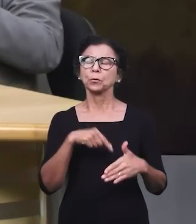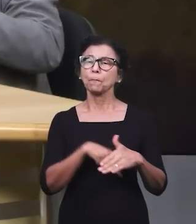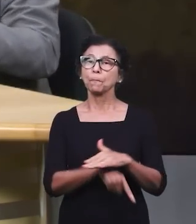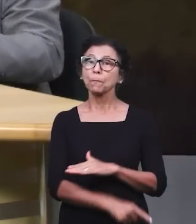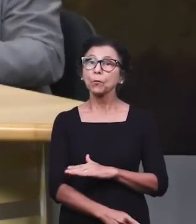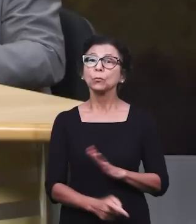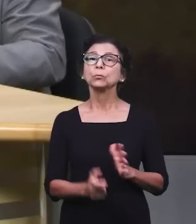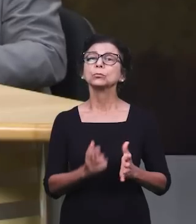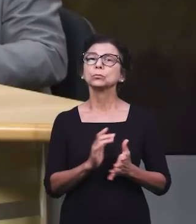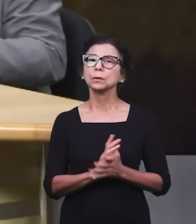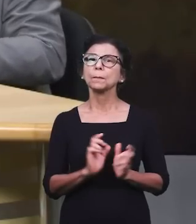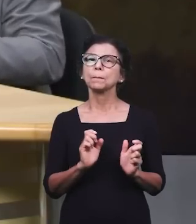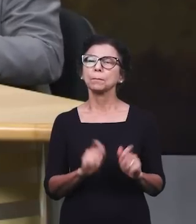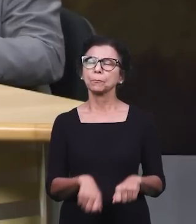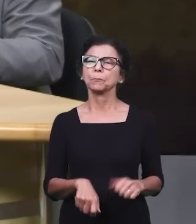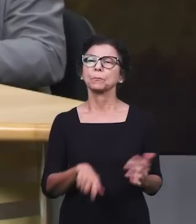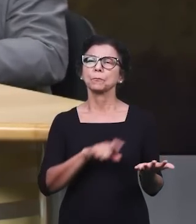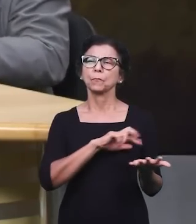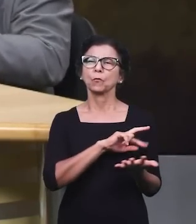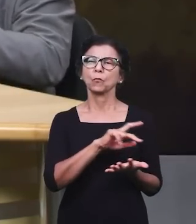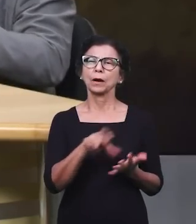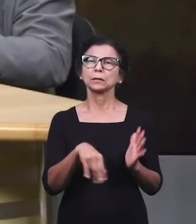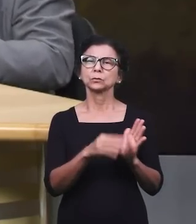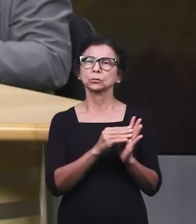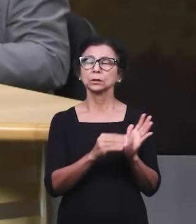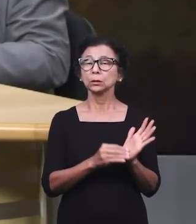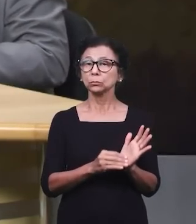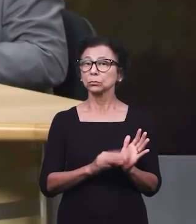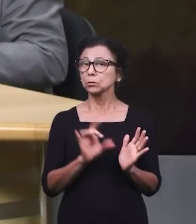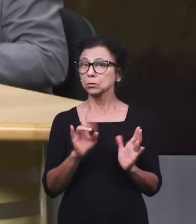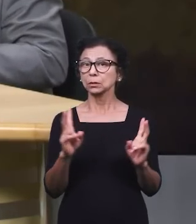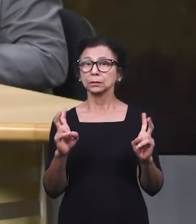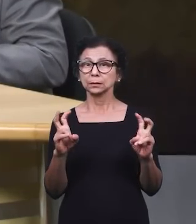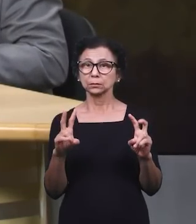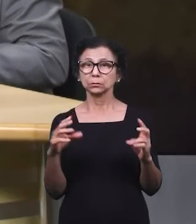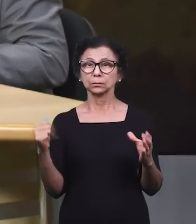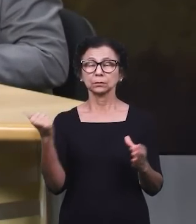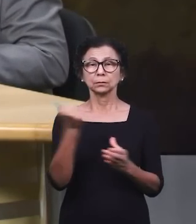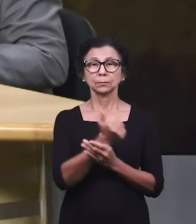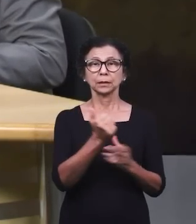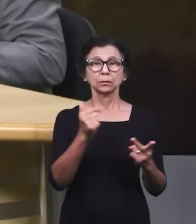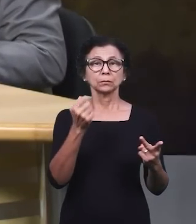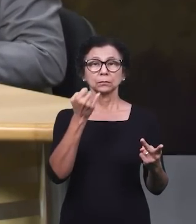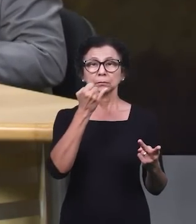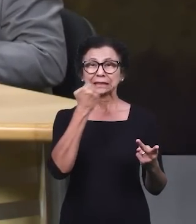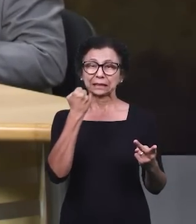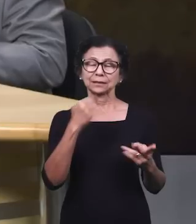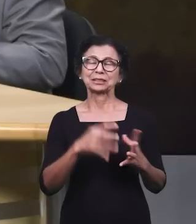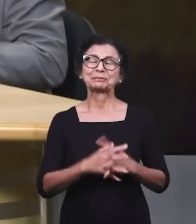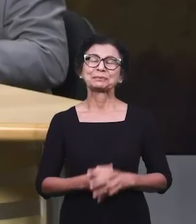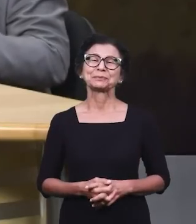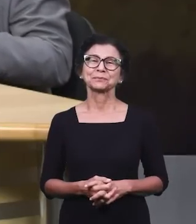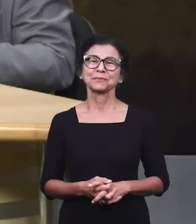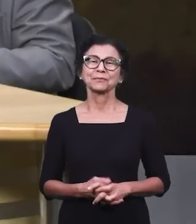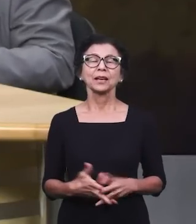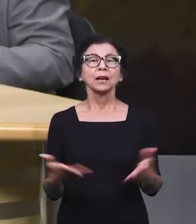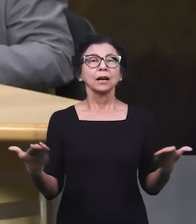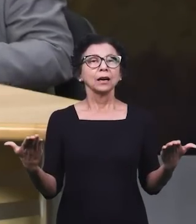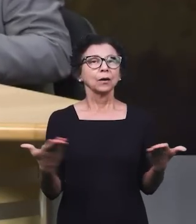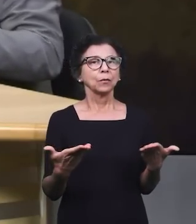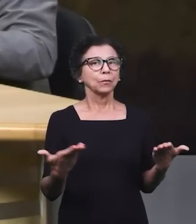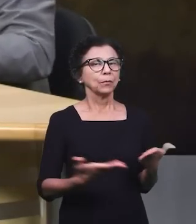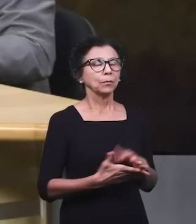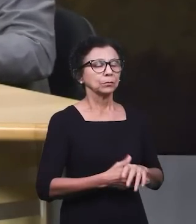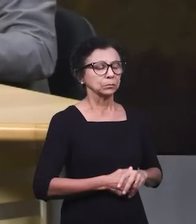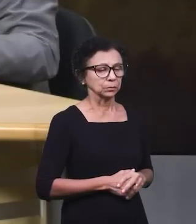programas só sobre Abraão e Isaac no aspecto de família, mas nós vamos abordar aqui alguns aspectos para trazer para nós